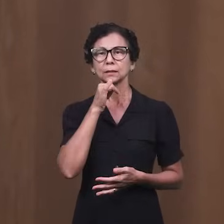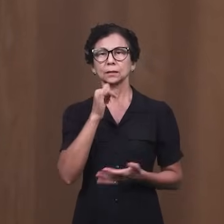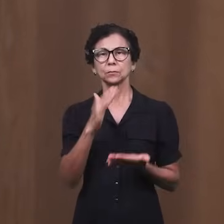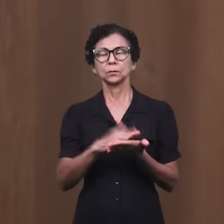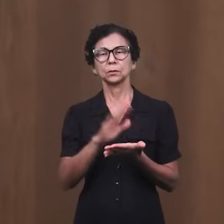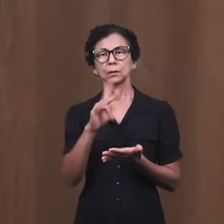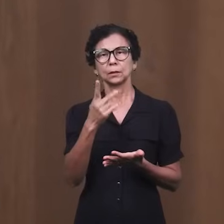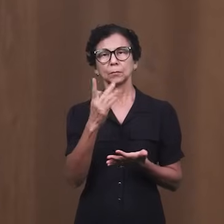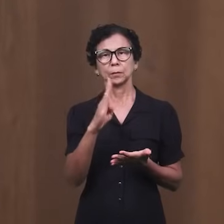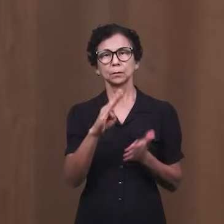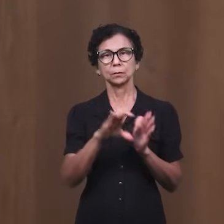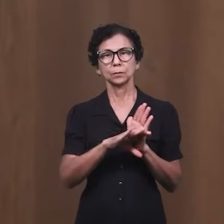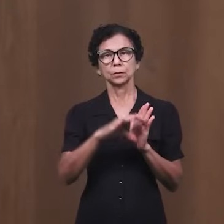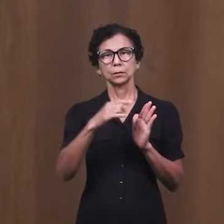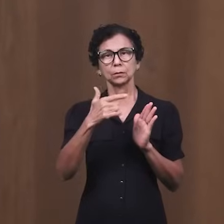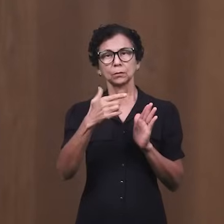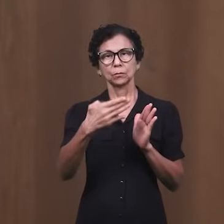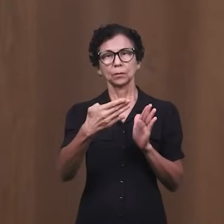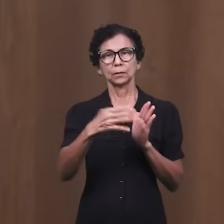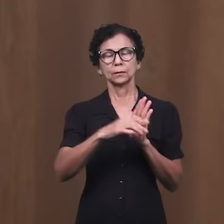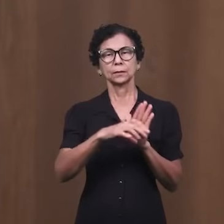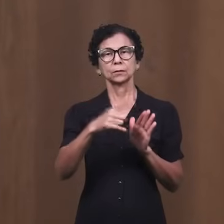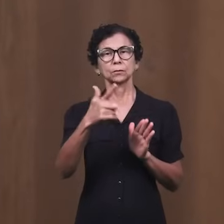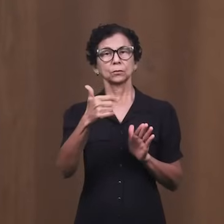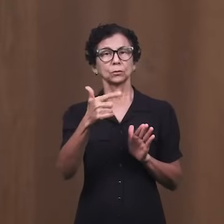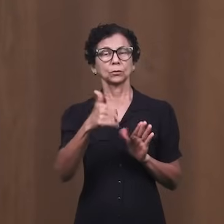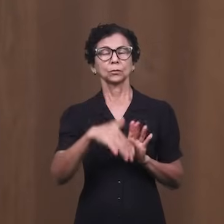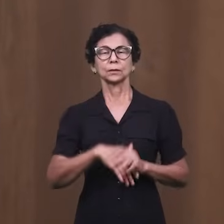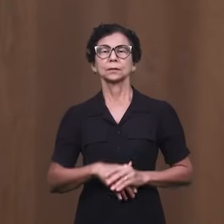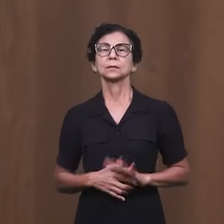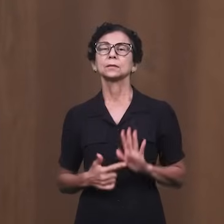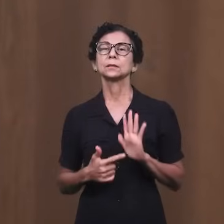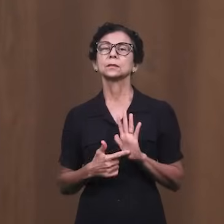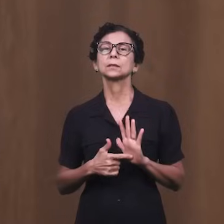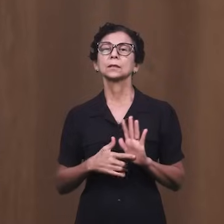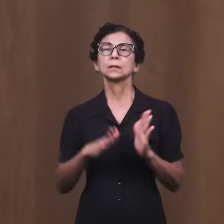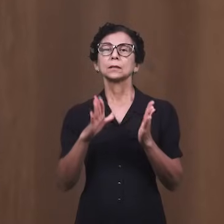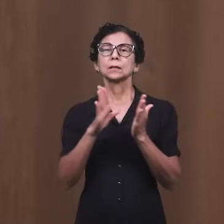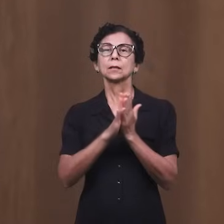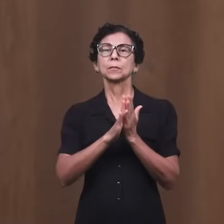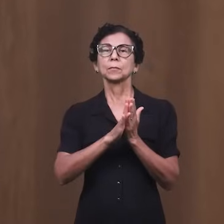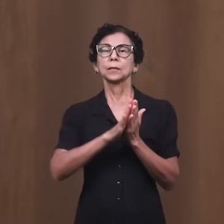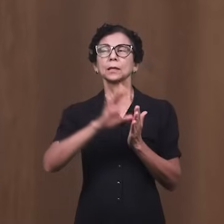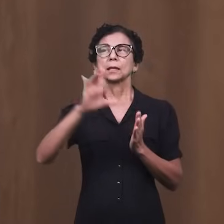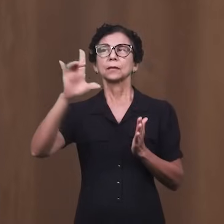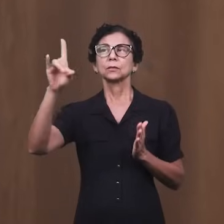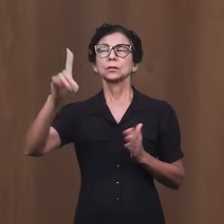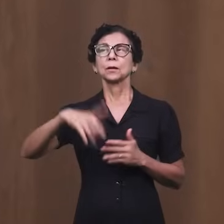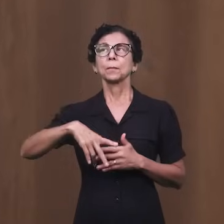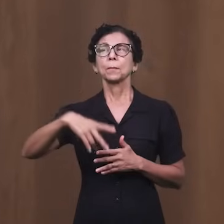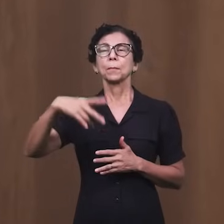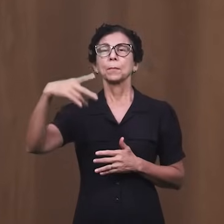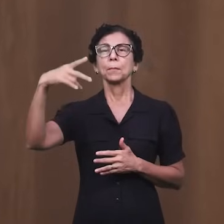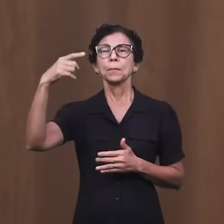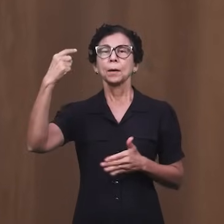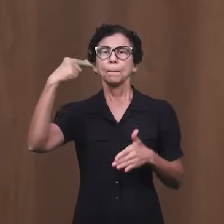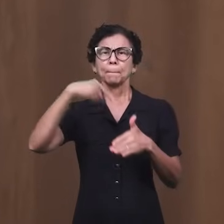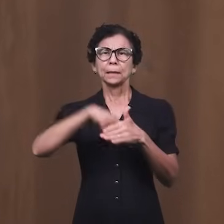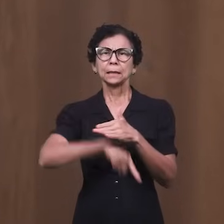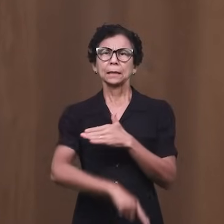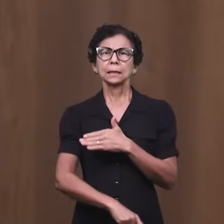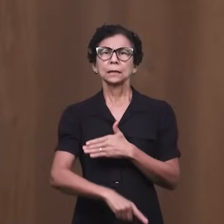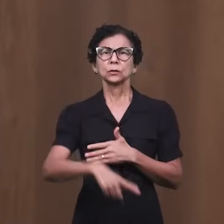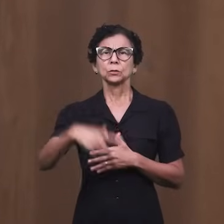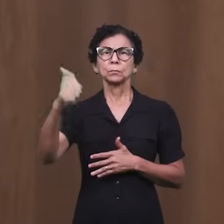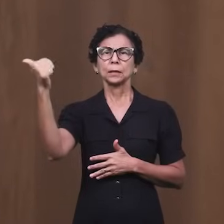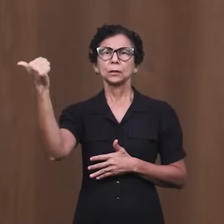né Hebreus 4:12 diz que a palavra de Deus ela é mais penetrante